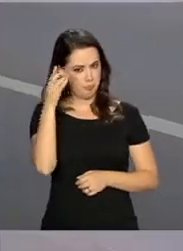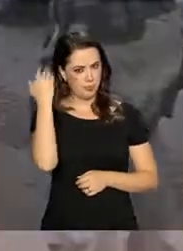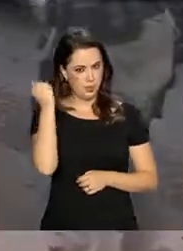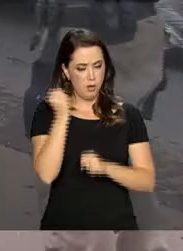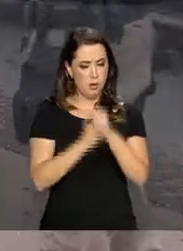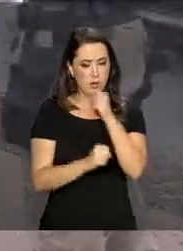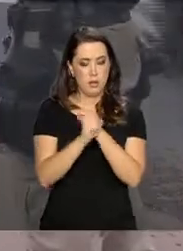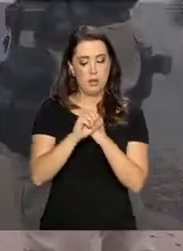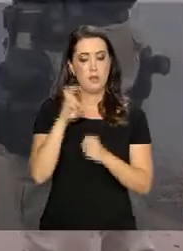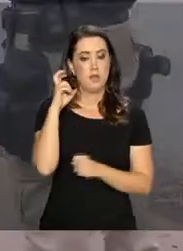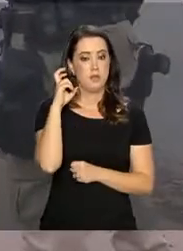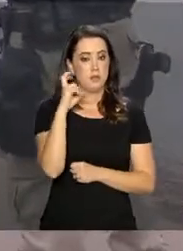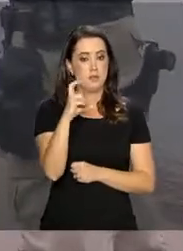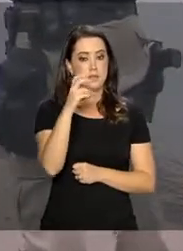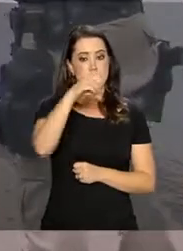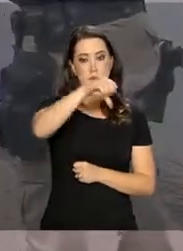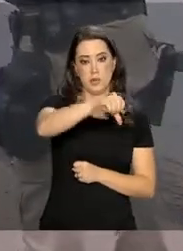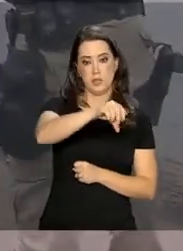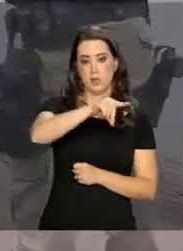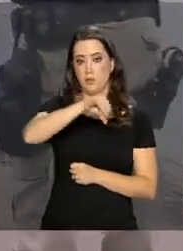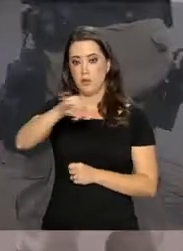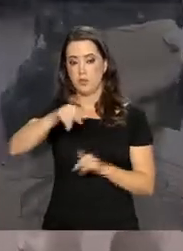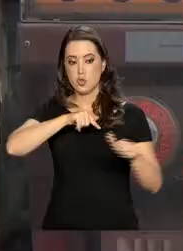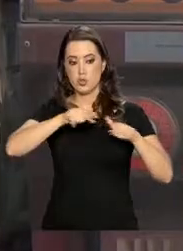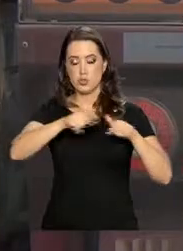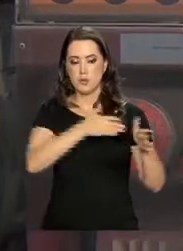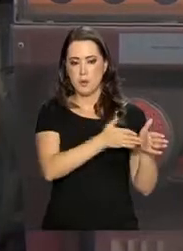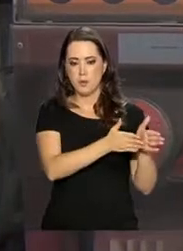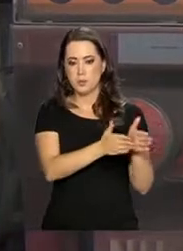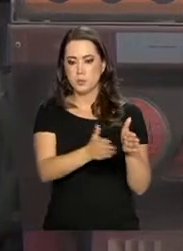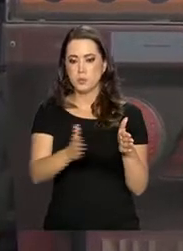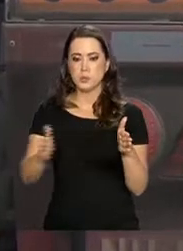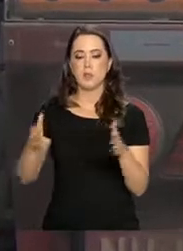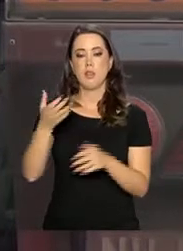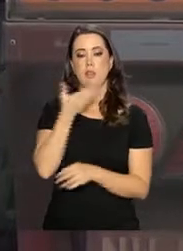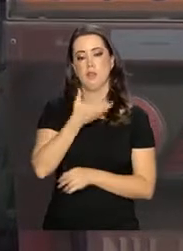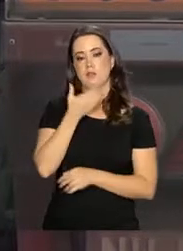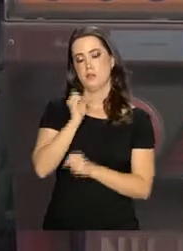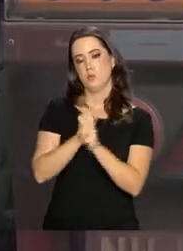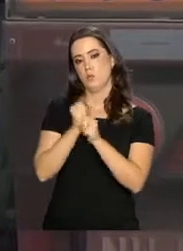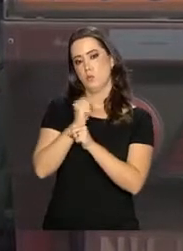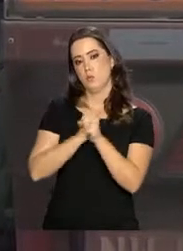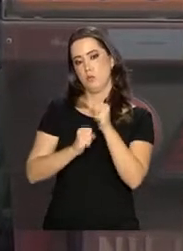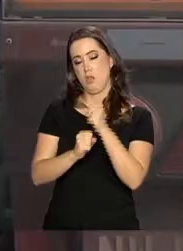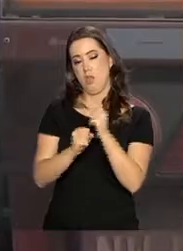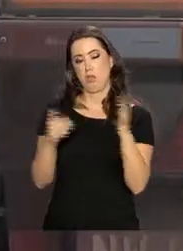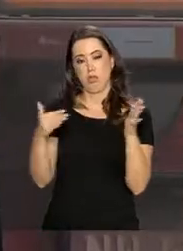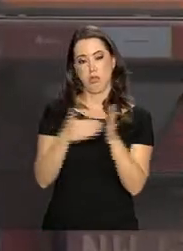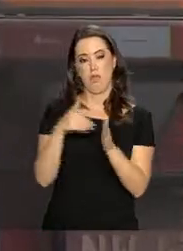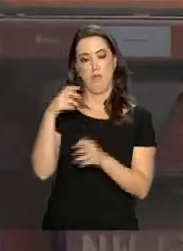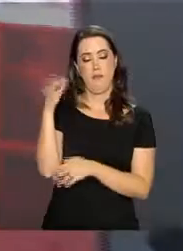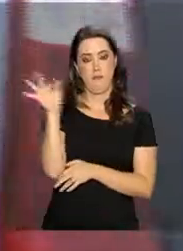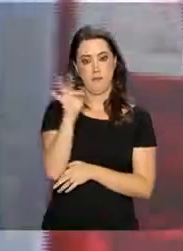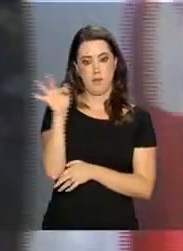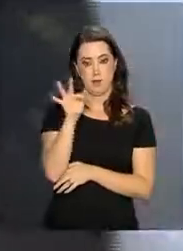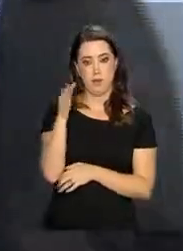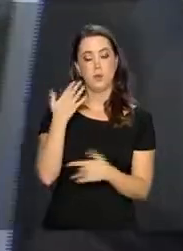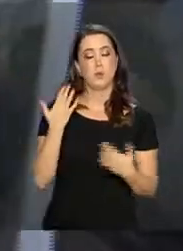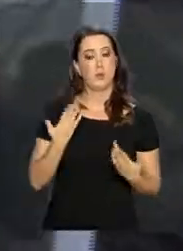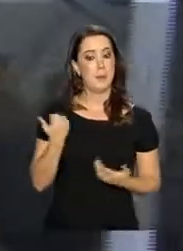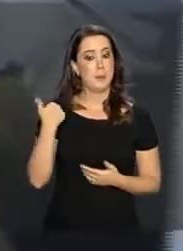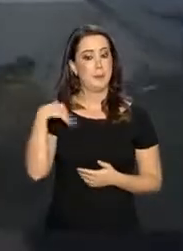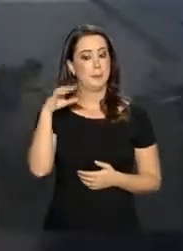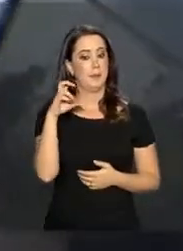Rodovida, foram 59 dias de ações. Entre dezembro do ano passado e fevereiro deste ano, mais